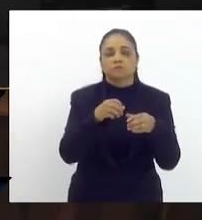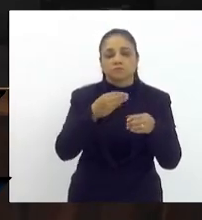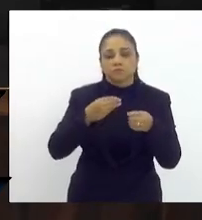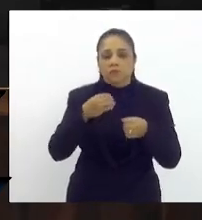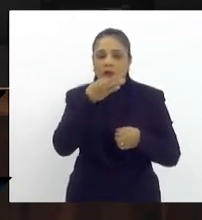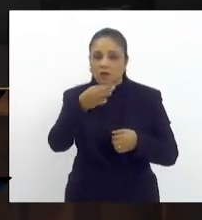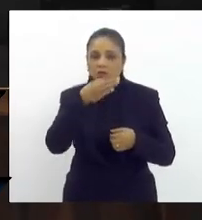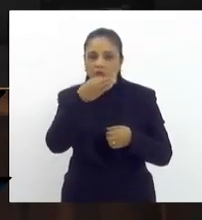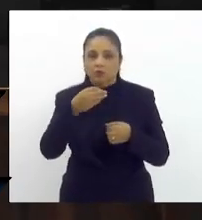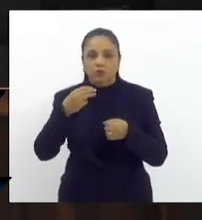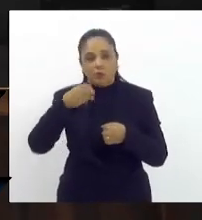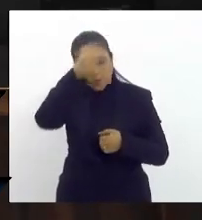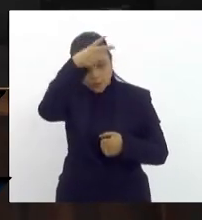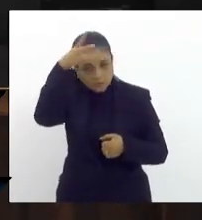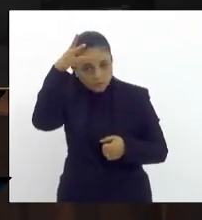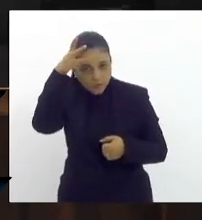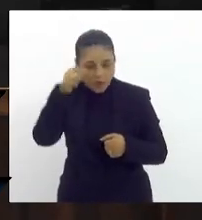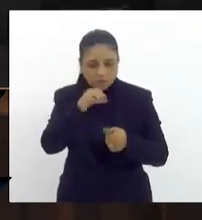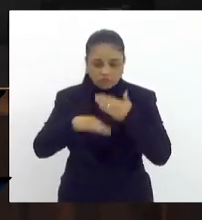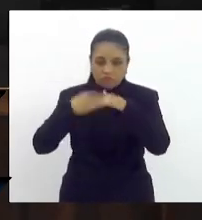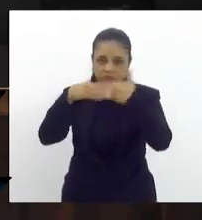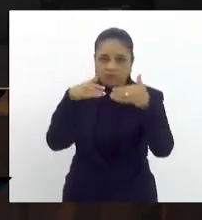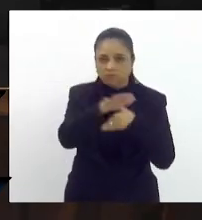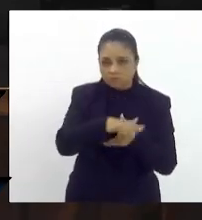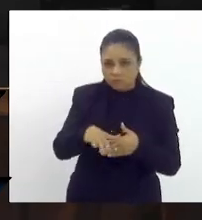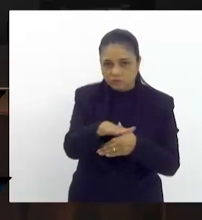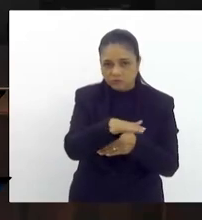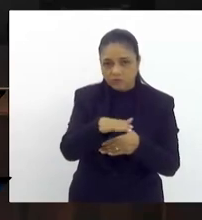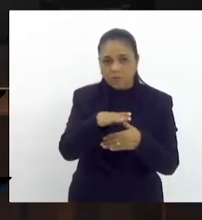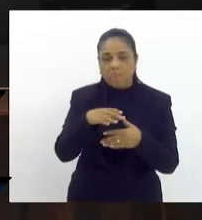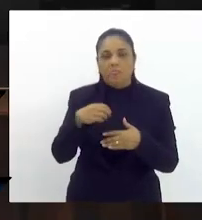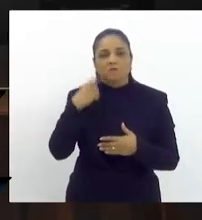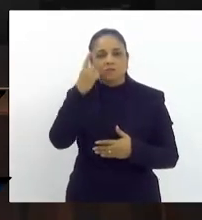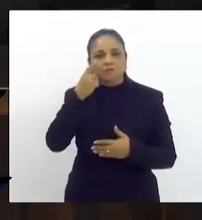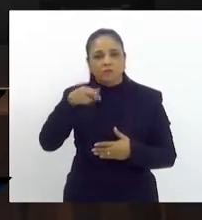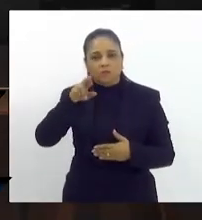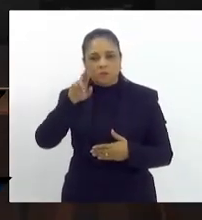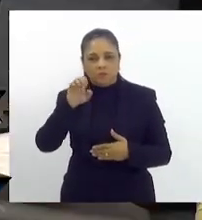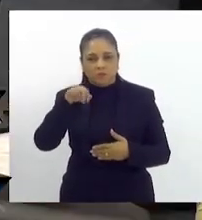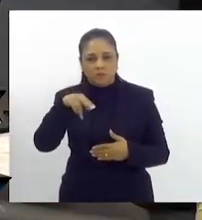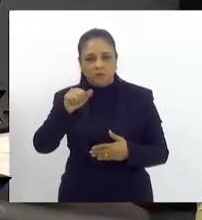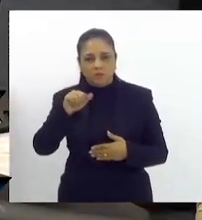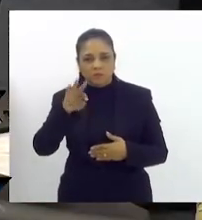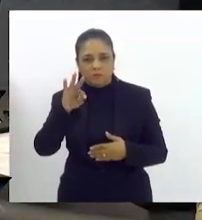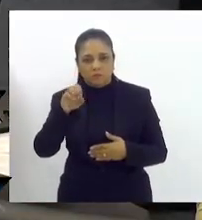desenvolvimento Regional Deputado Renato Machado